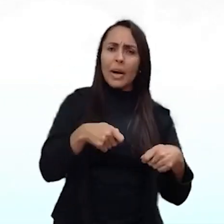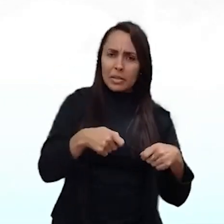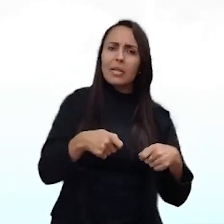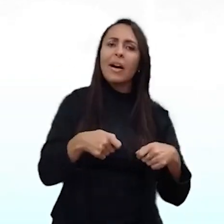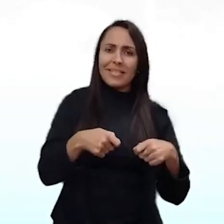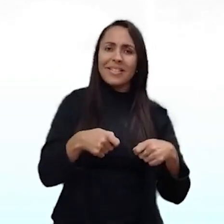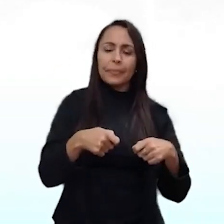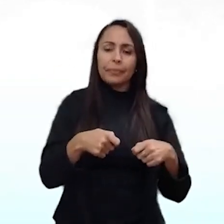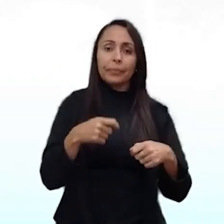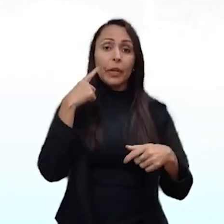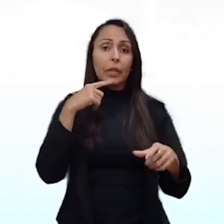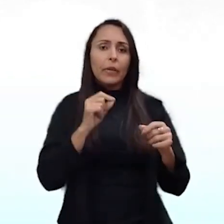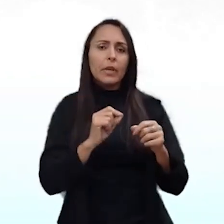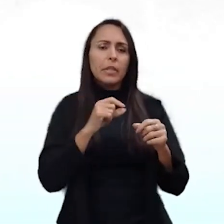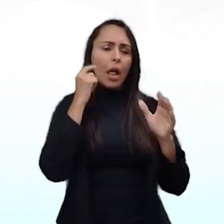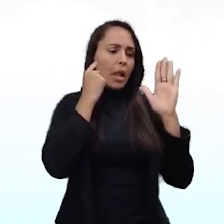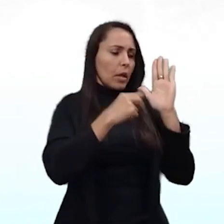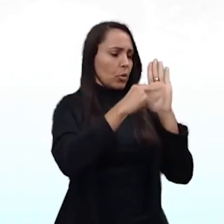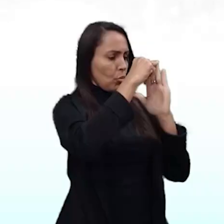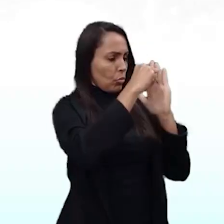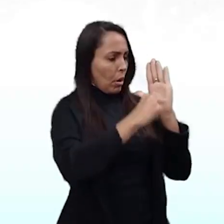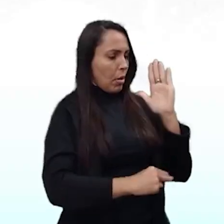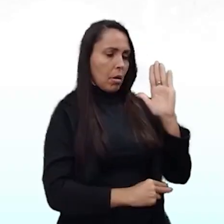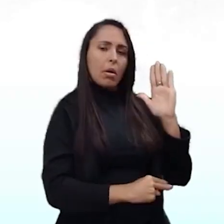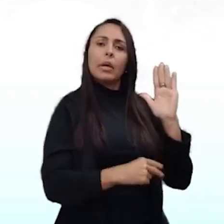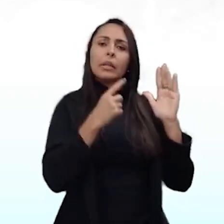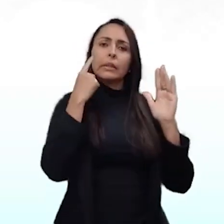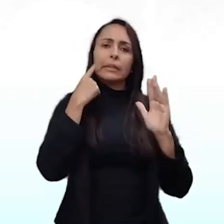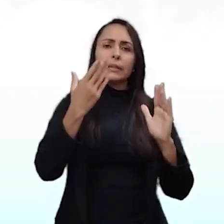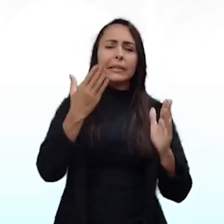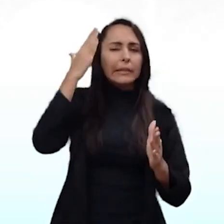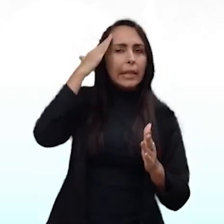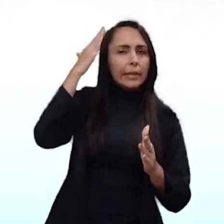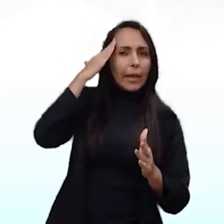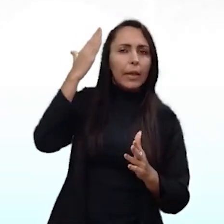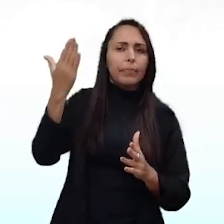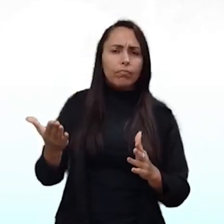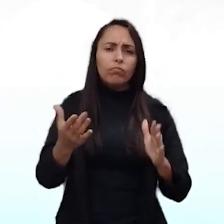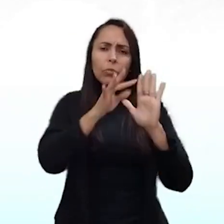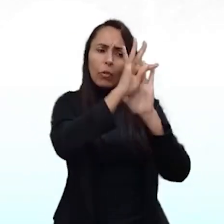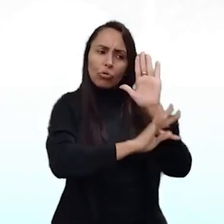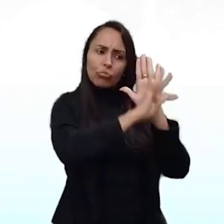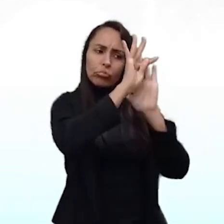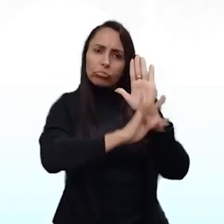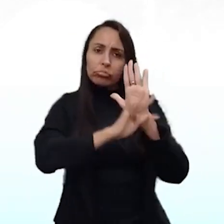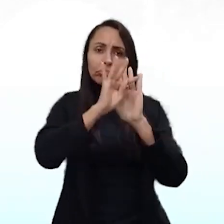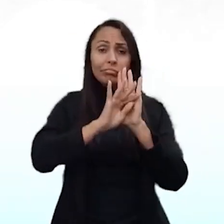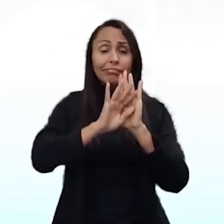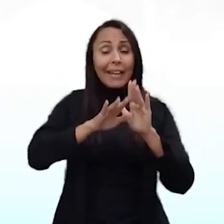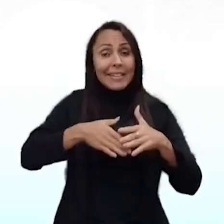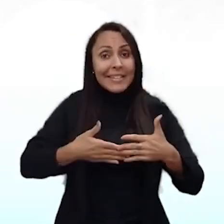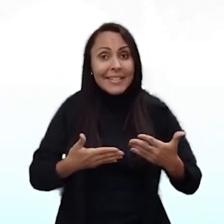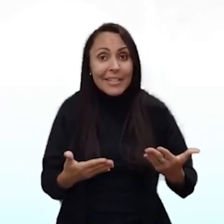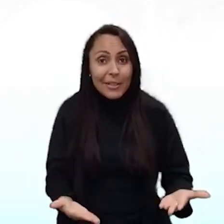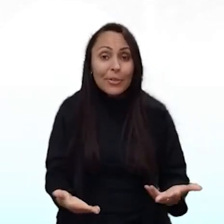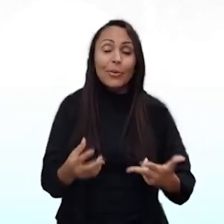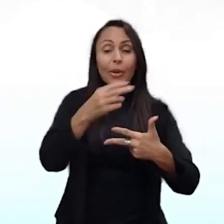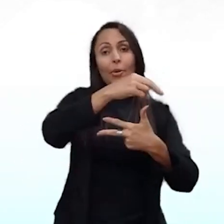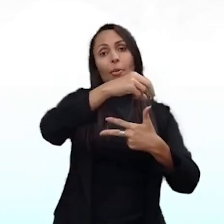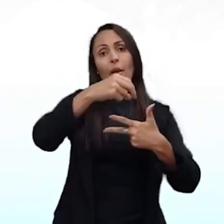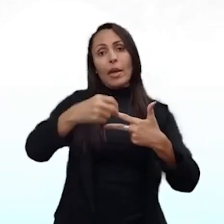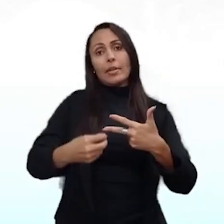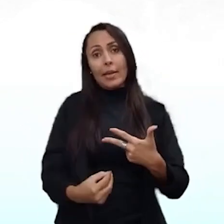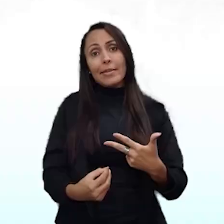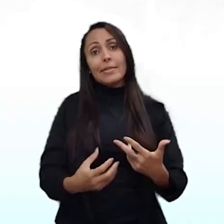né, de fazer a leitura, de interpretar, de entender os textos. É isso que o Exame Nacional do Ensino